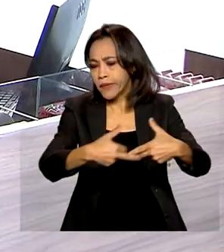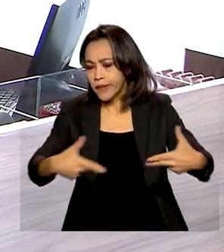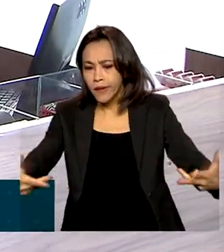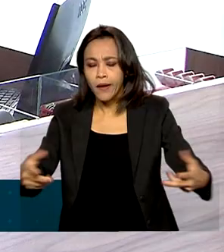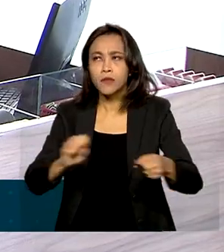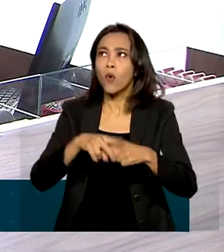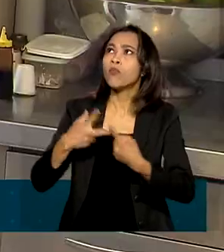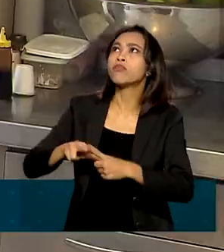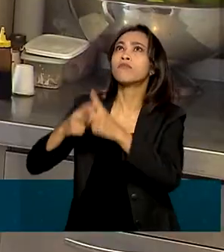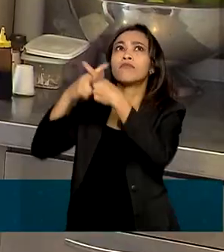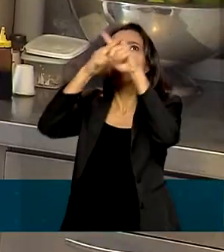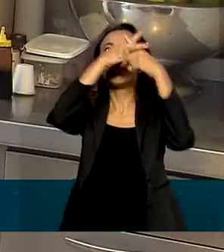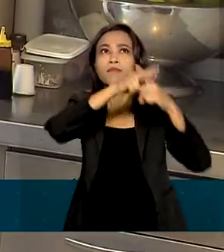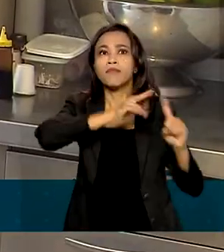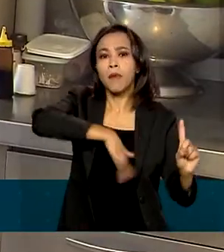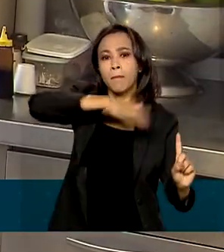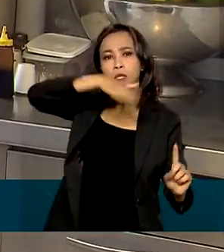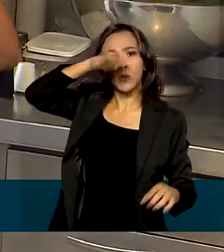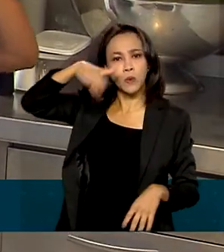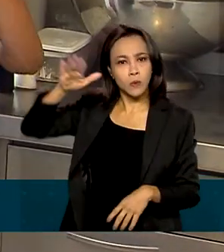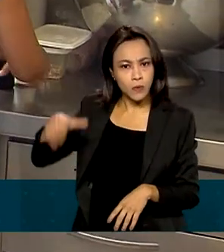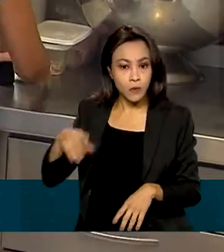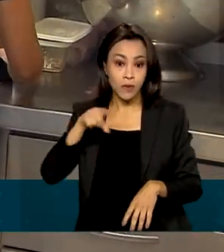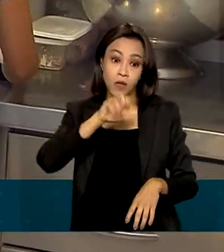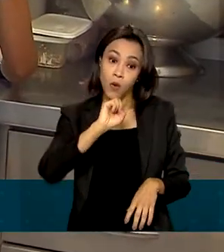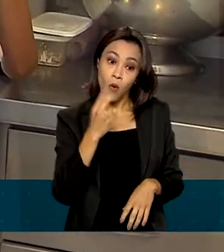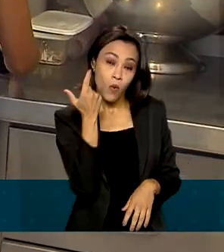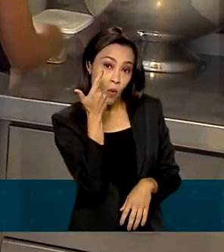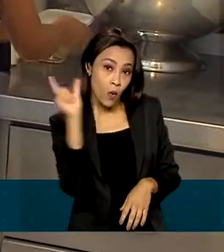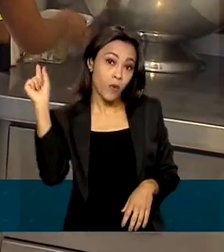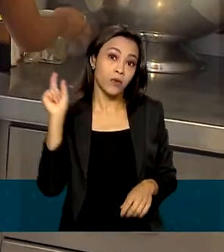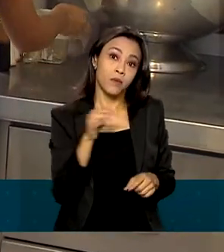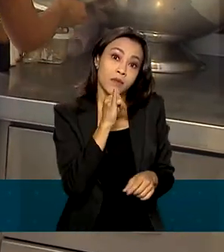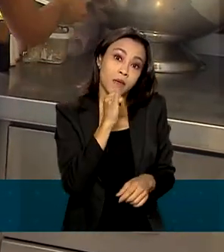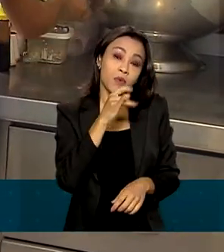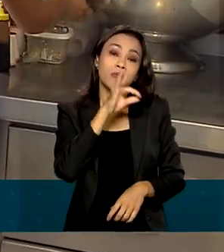de reformas e para despesas operacionais, como